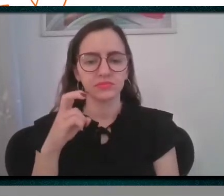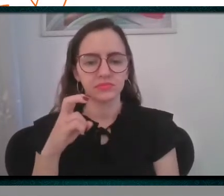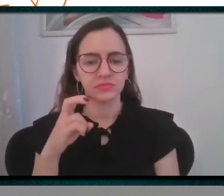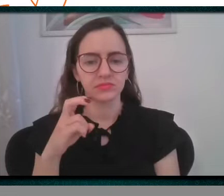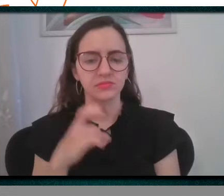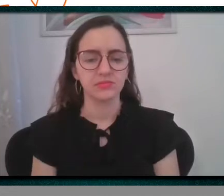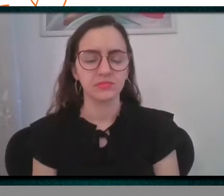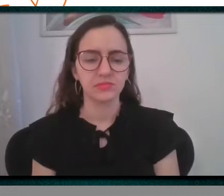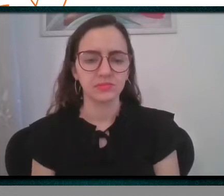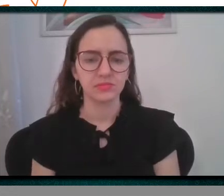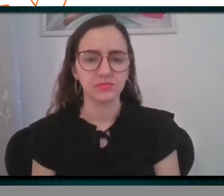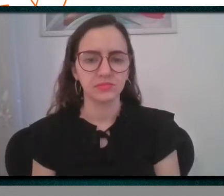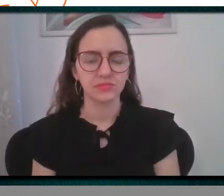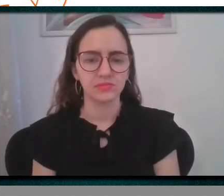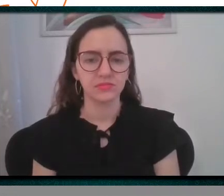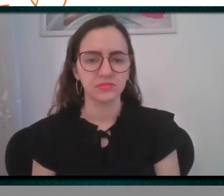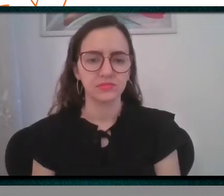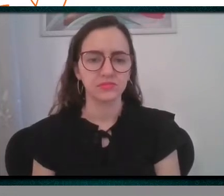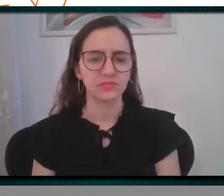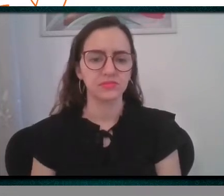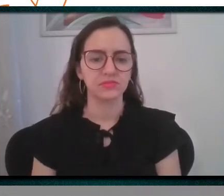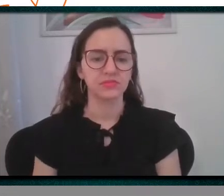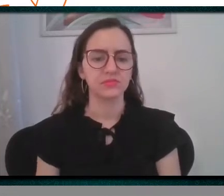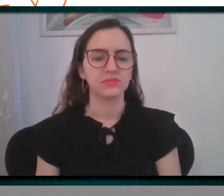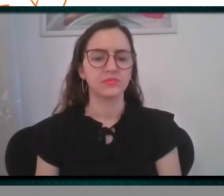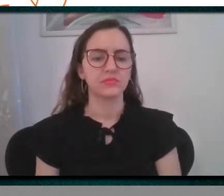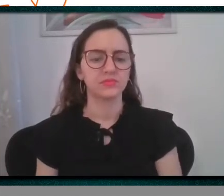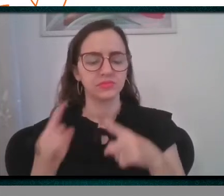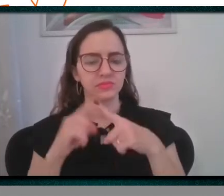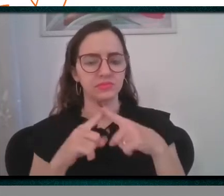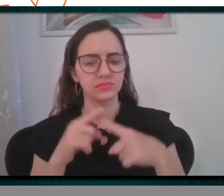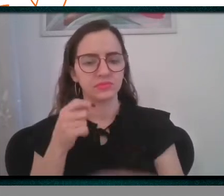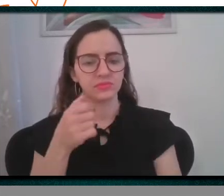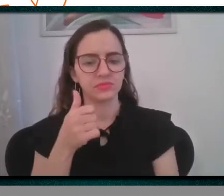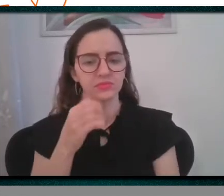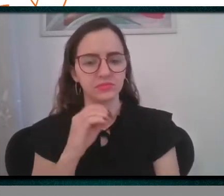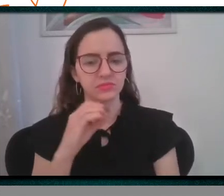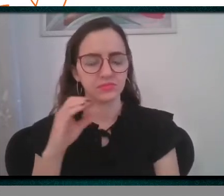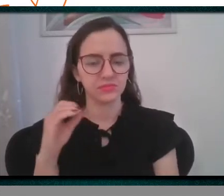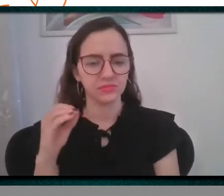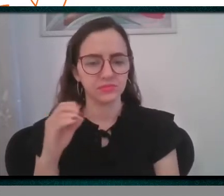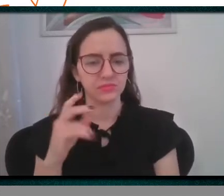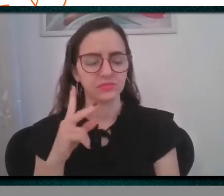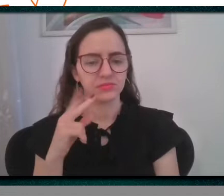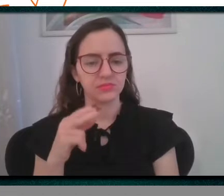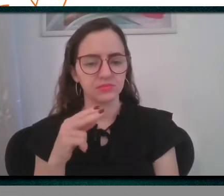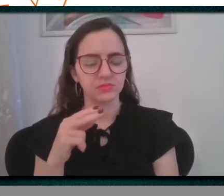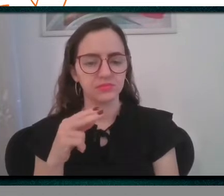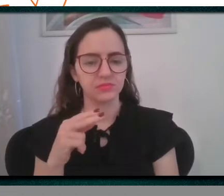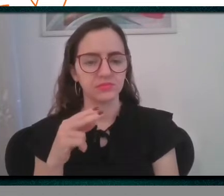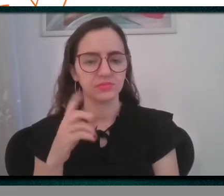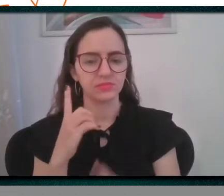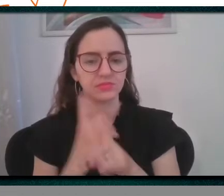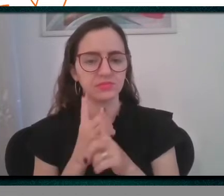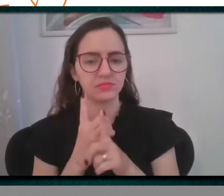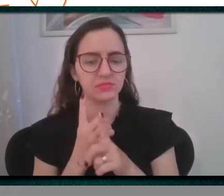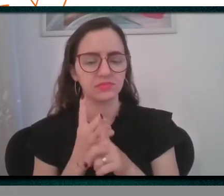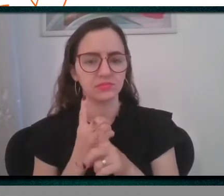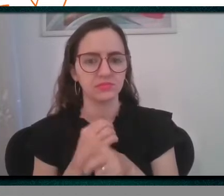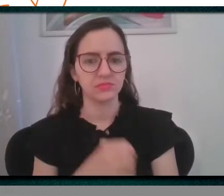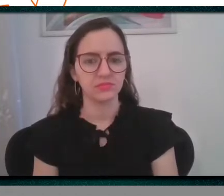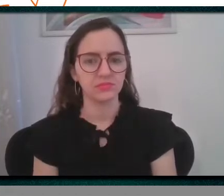0,5. Eu multiplico por 100. E ao multiplicar por 100, eu acho a porcentagem, que no caso